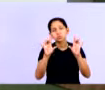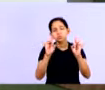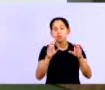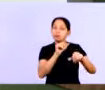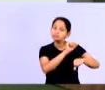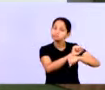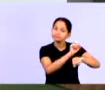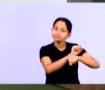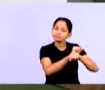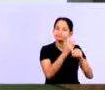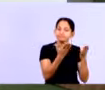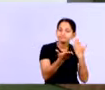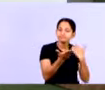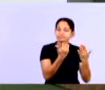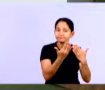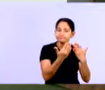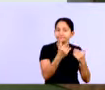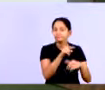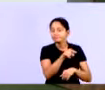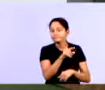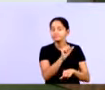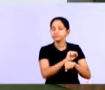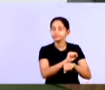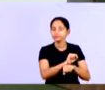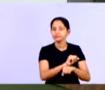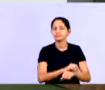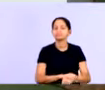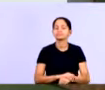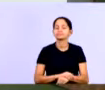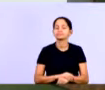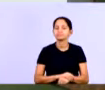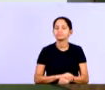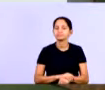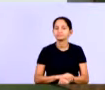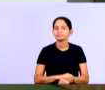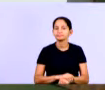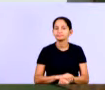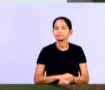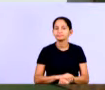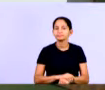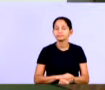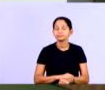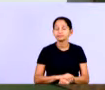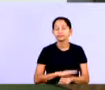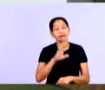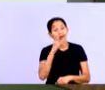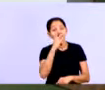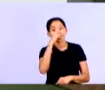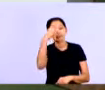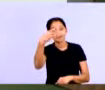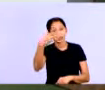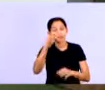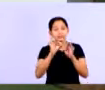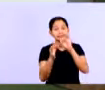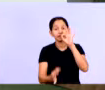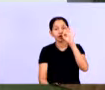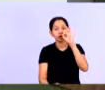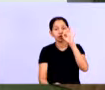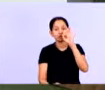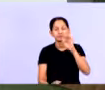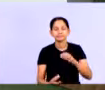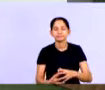aguardando mais respostas. Vamos ver a próxima questão, professor? Vamos. É um pouquinho mais longa.